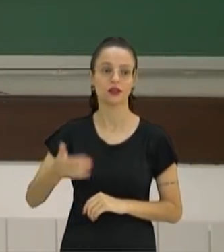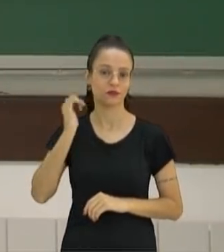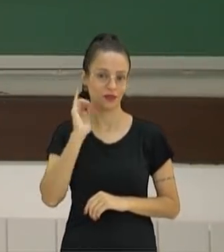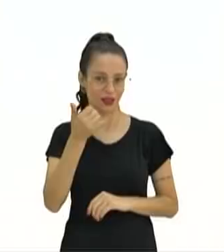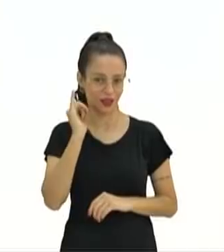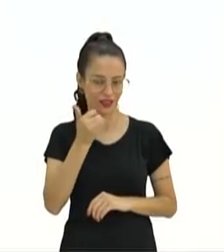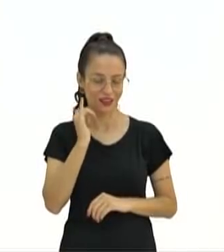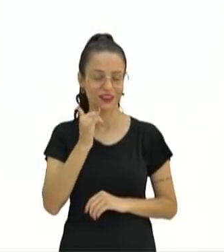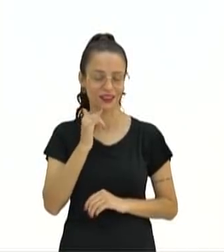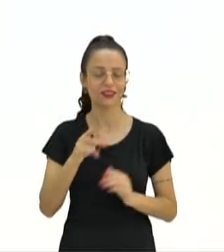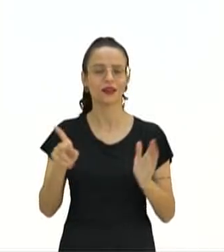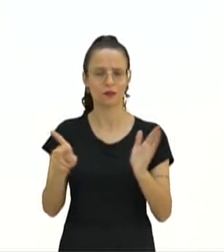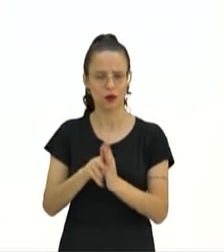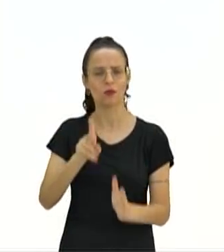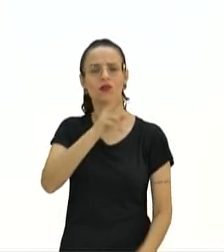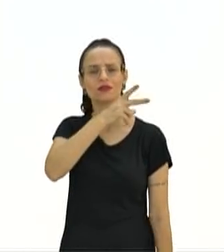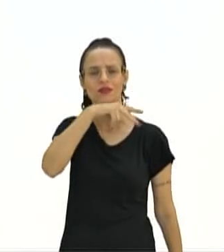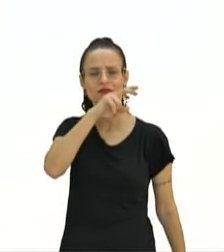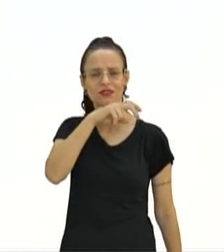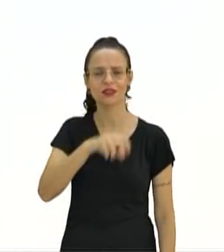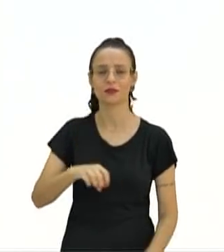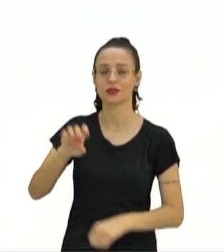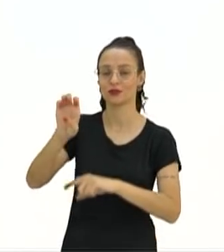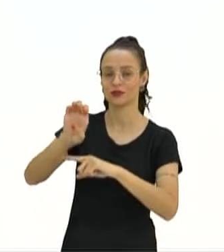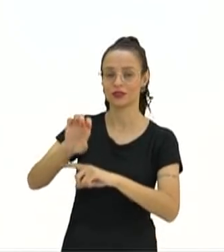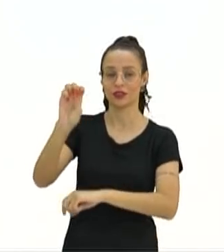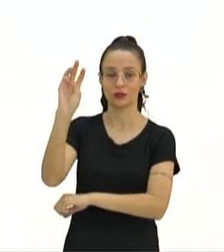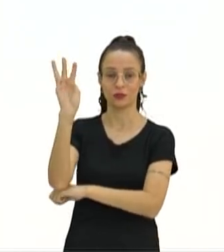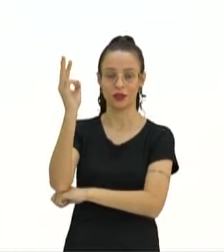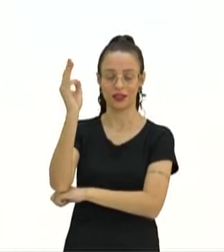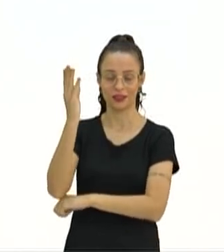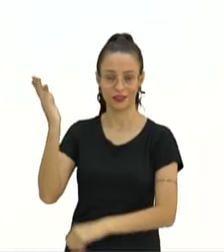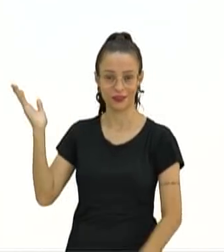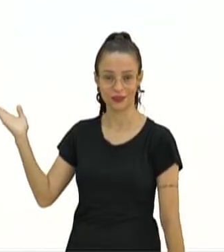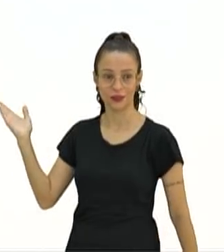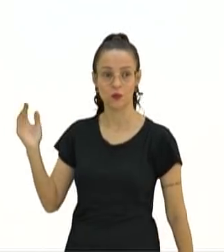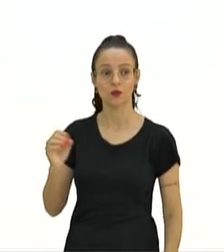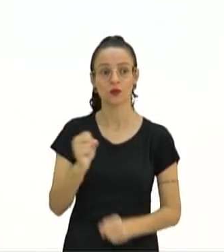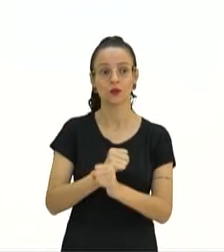da serpente do Maranhão. E ela é de Ayrton Marinho, de